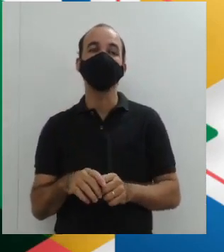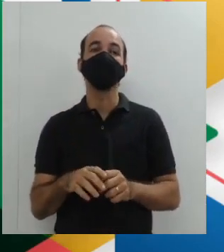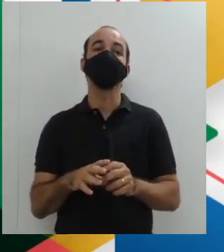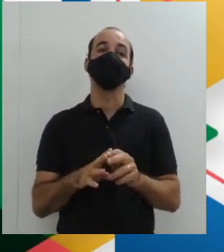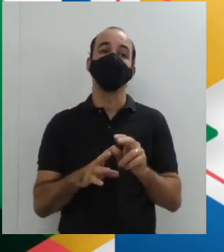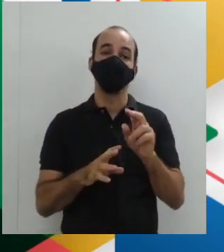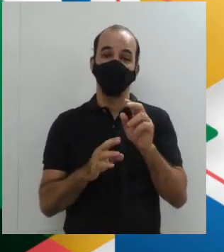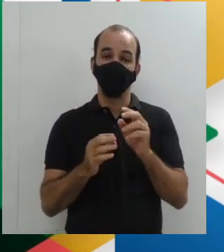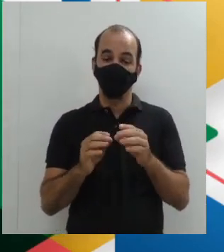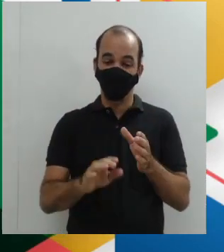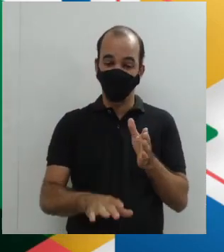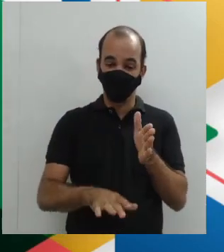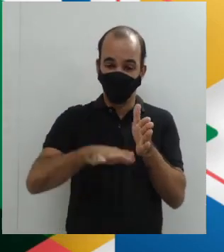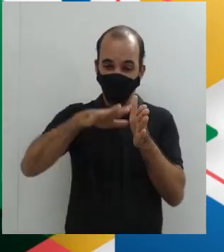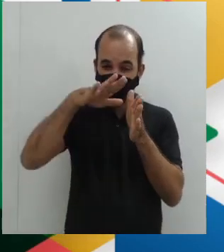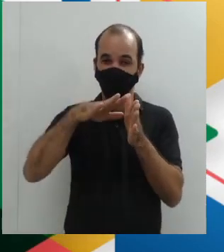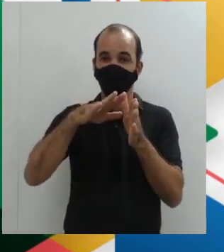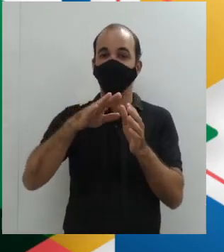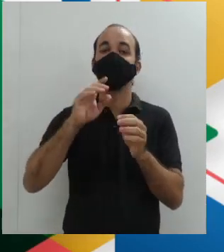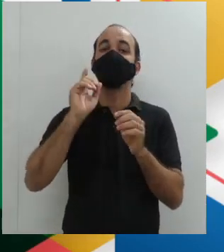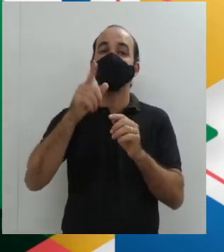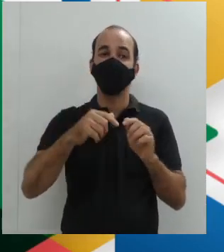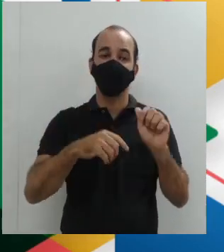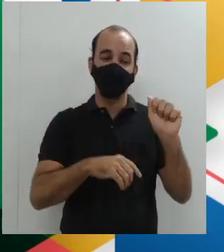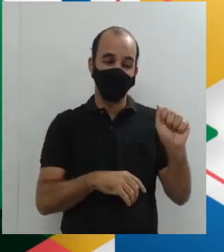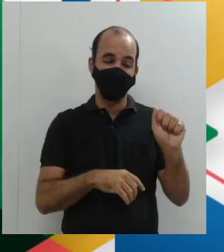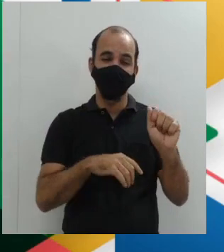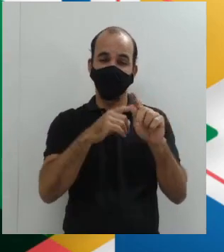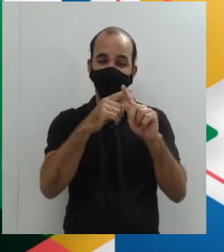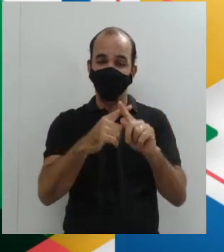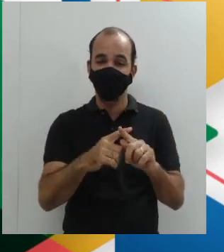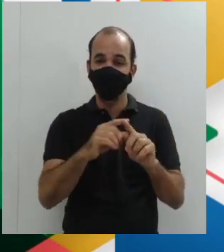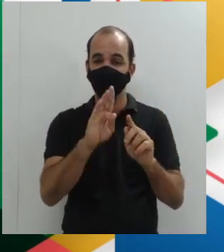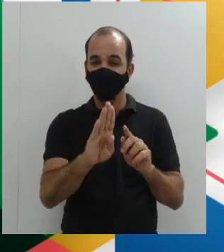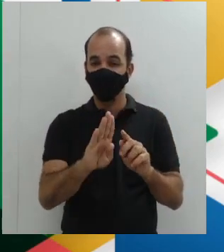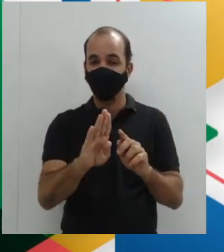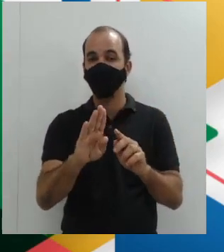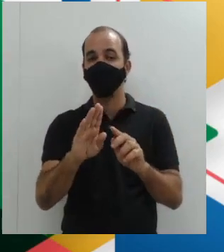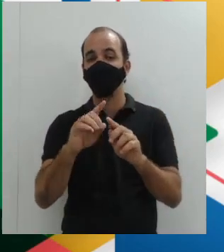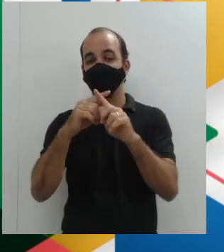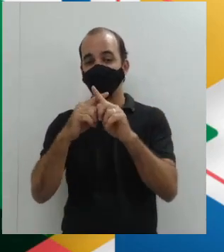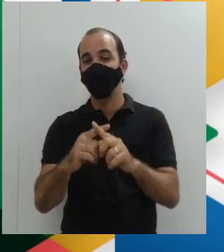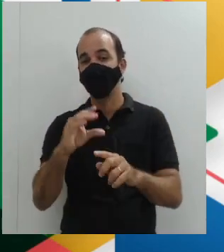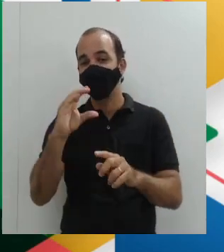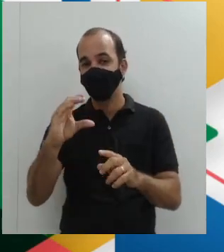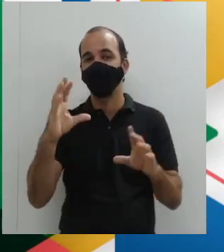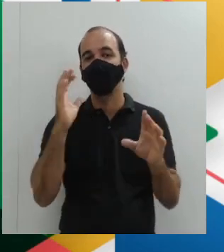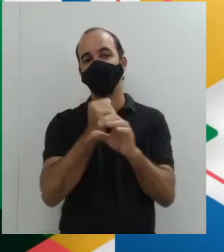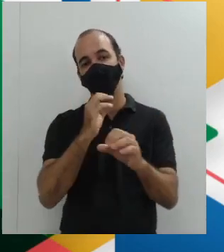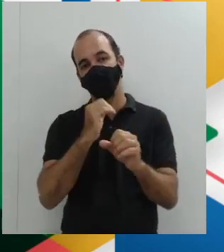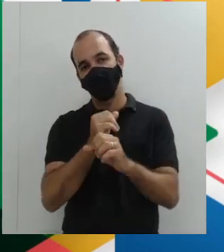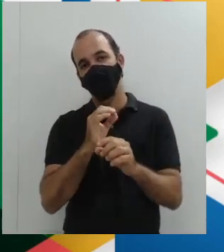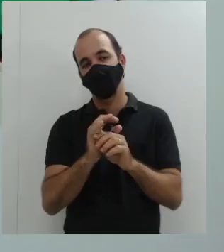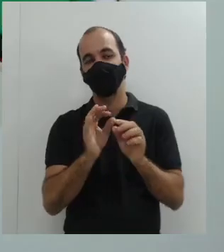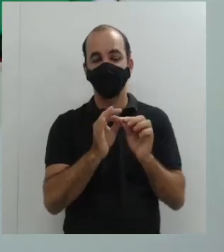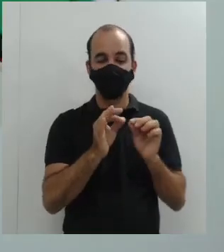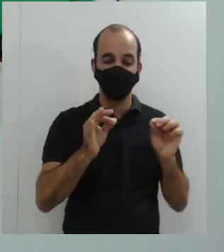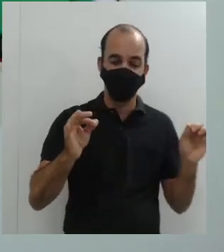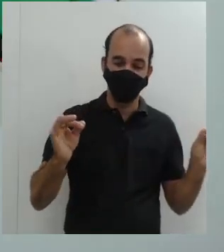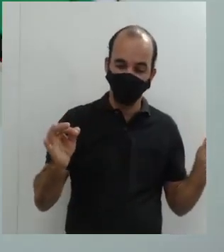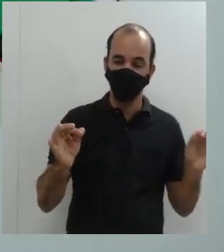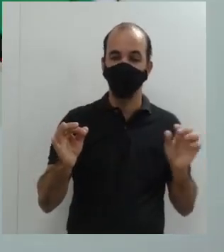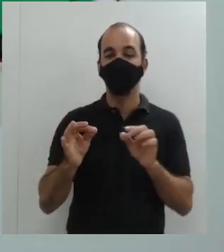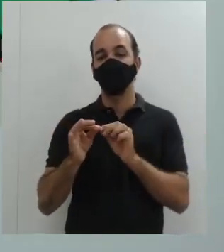produto entre suas dimensões A vezes B vezes C. Comprimento, largura e altura. Mas eu queria agora